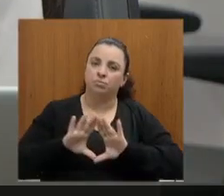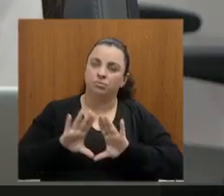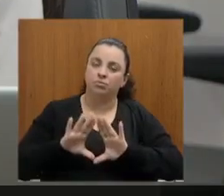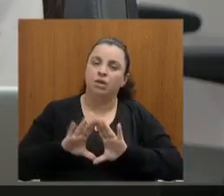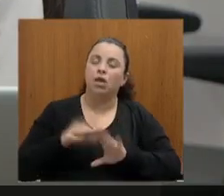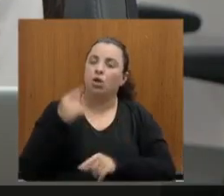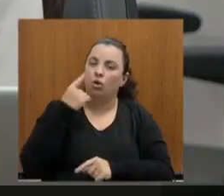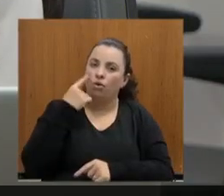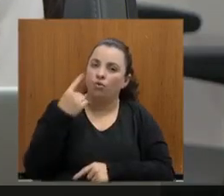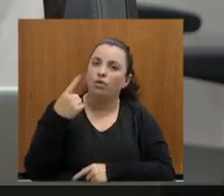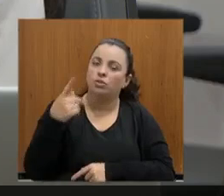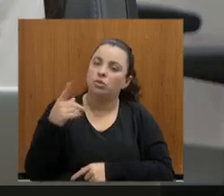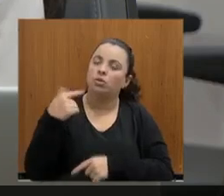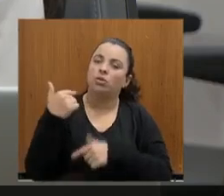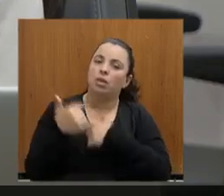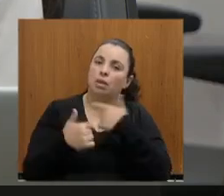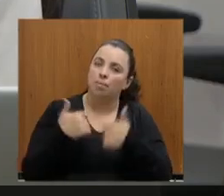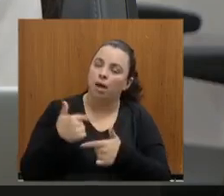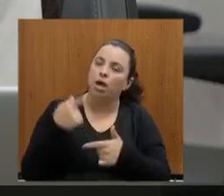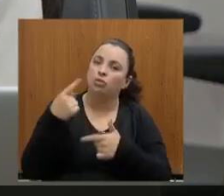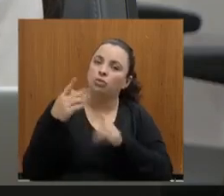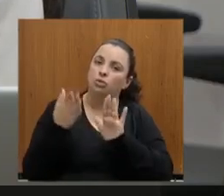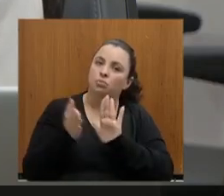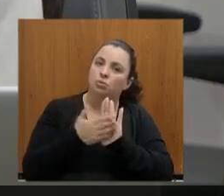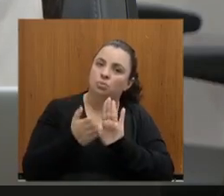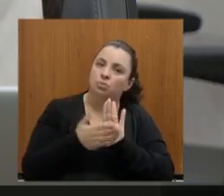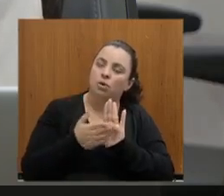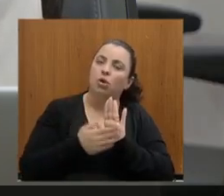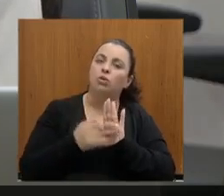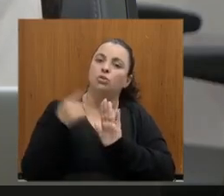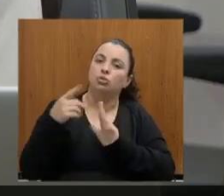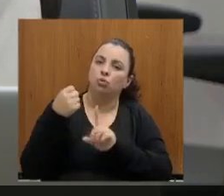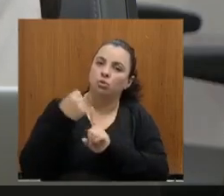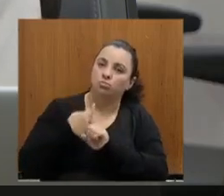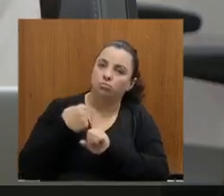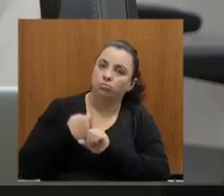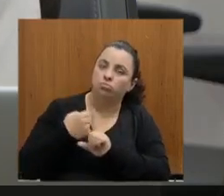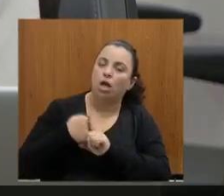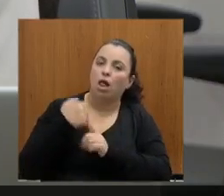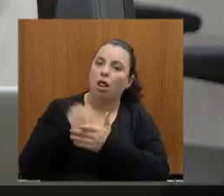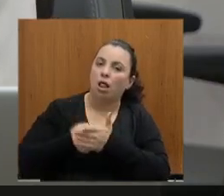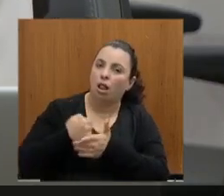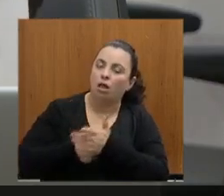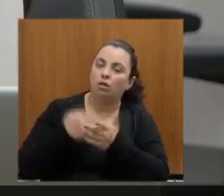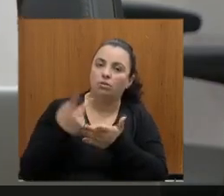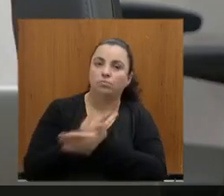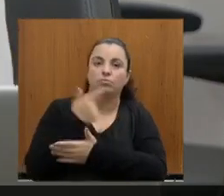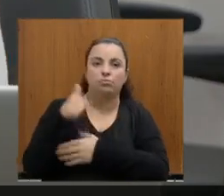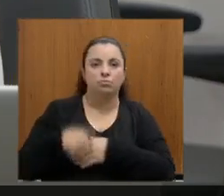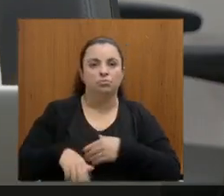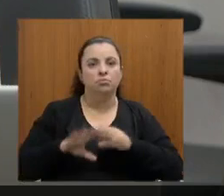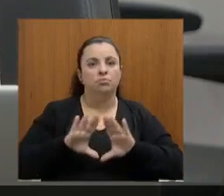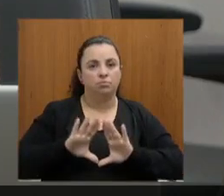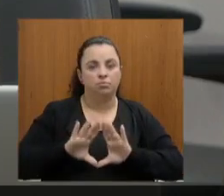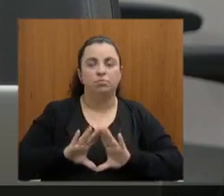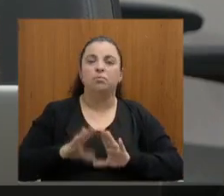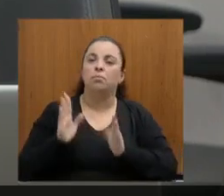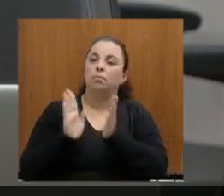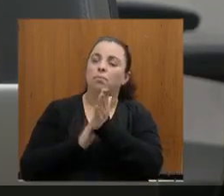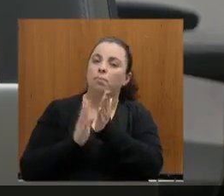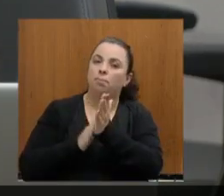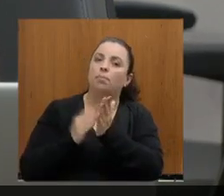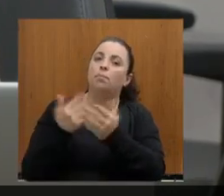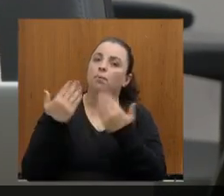tenho visto aí as suas proposições as lutas que tem realizado aqui Parabéns pela sua atuação